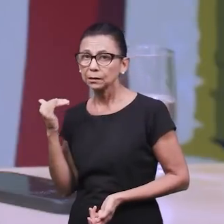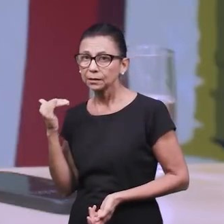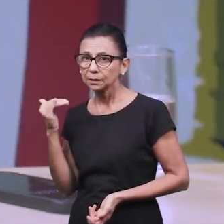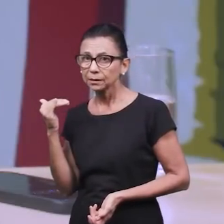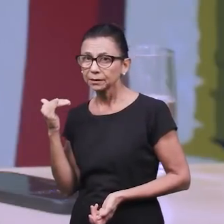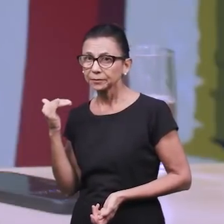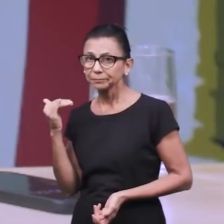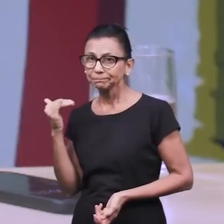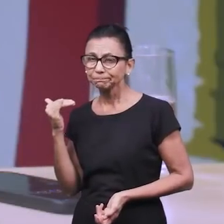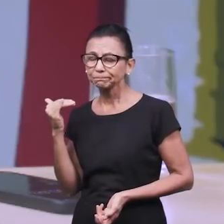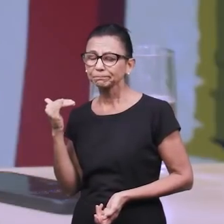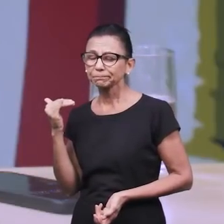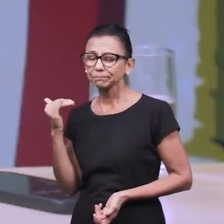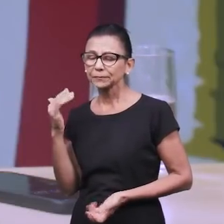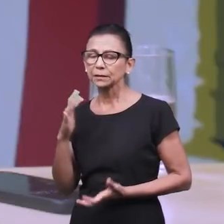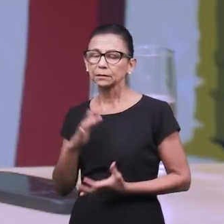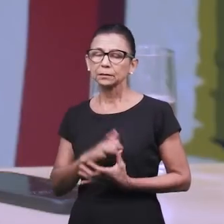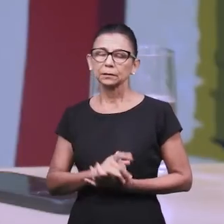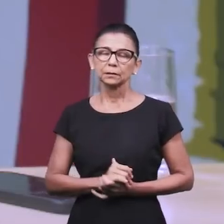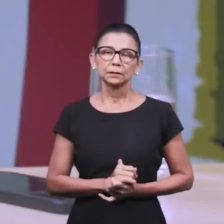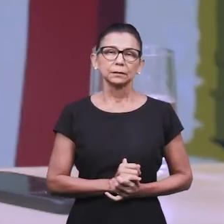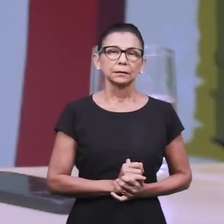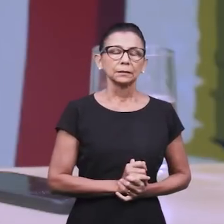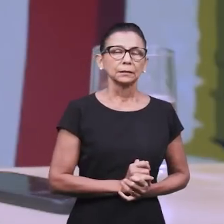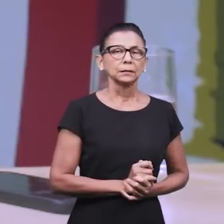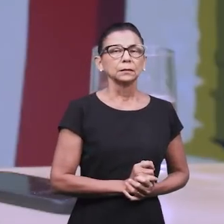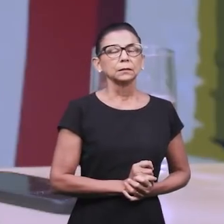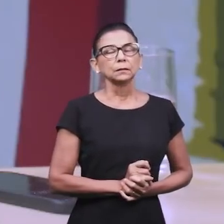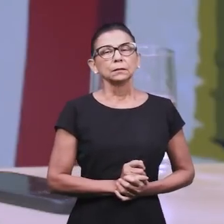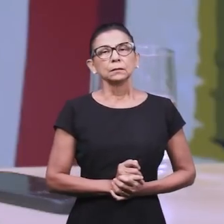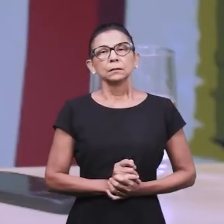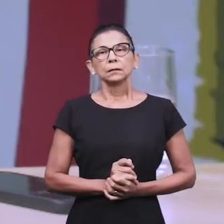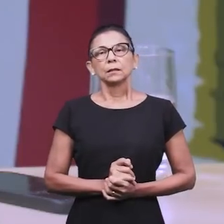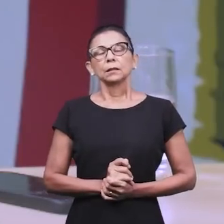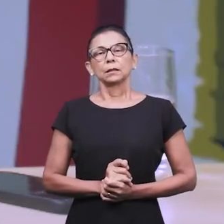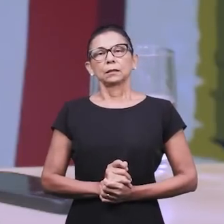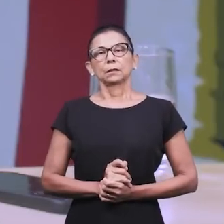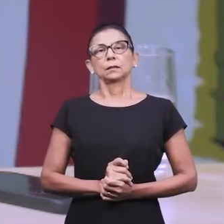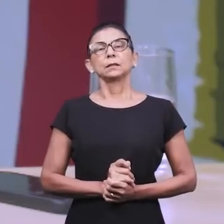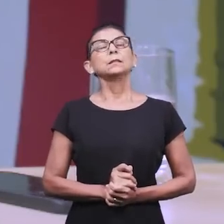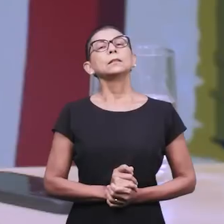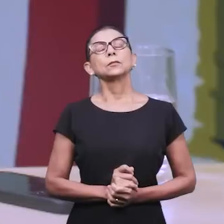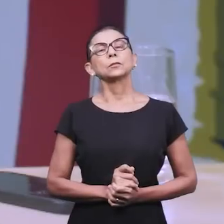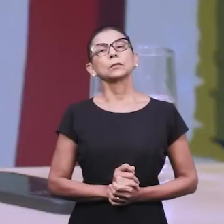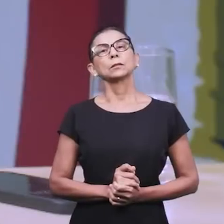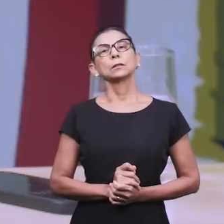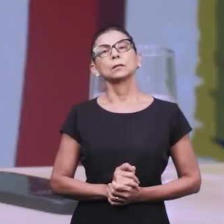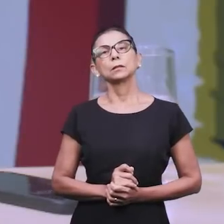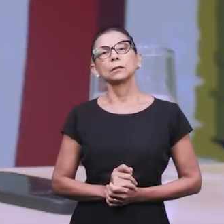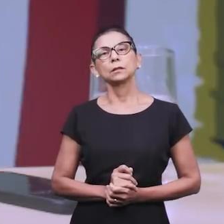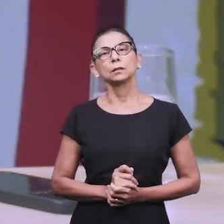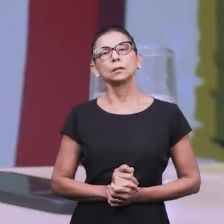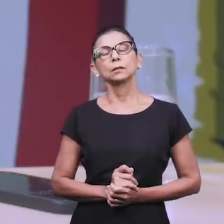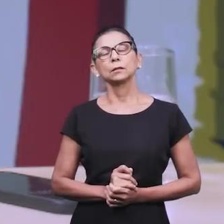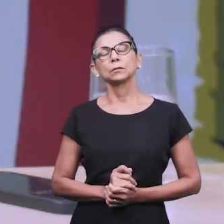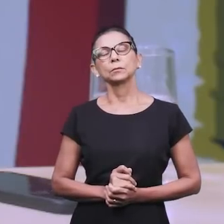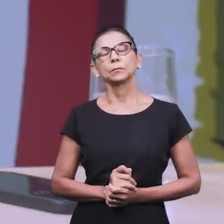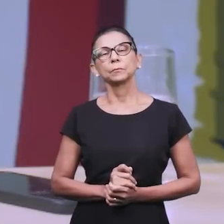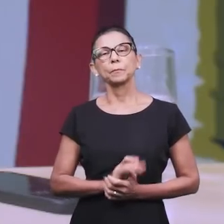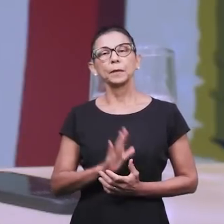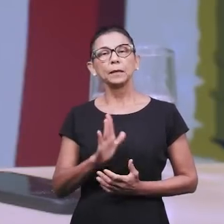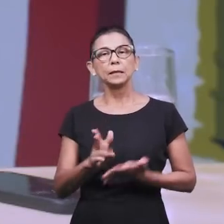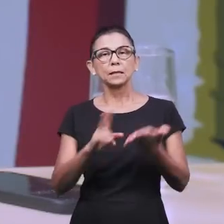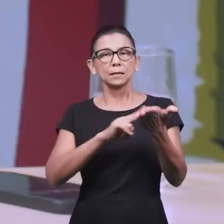traz esta expressão e este conselho, esta orientação que o apóstolo escreve